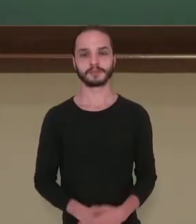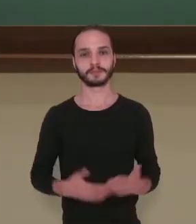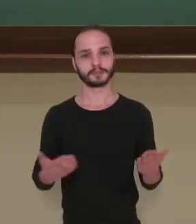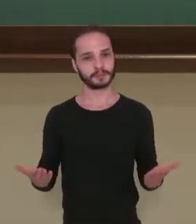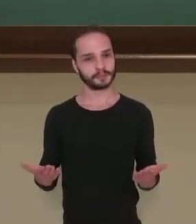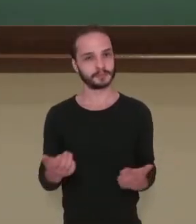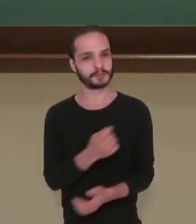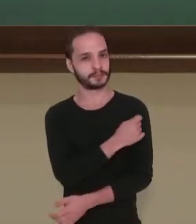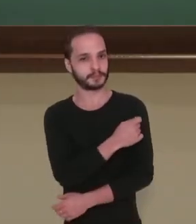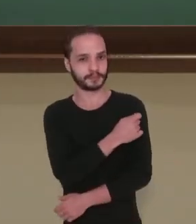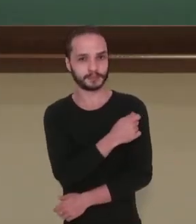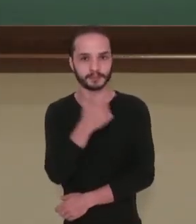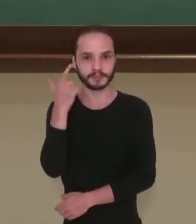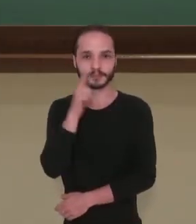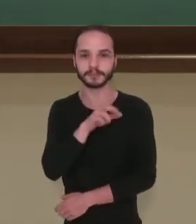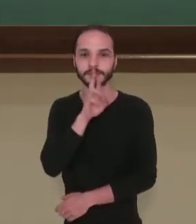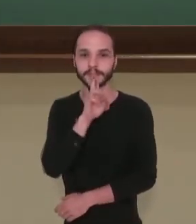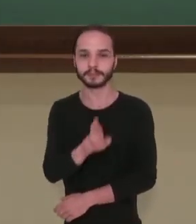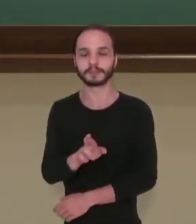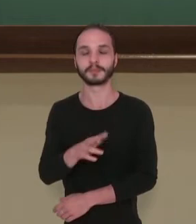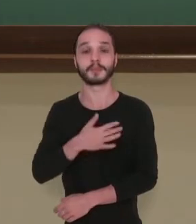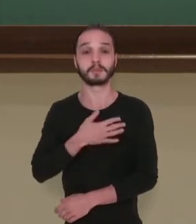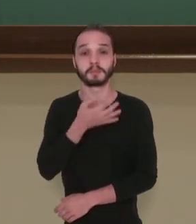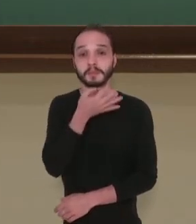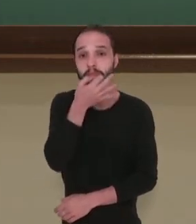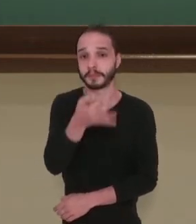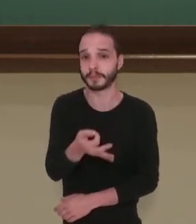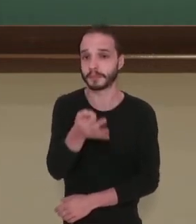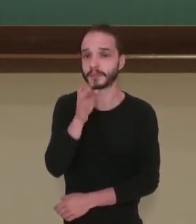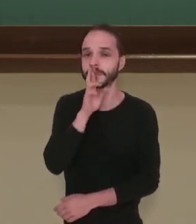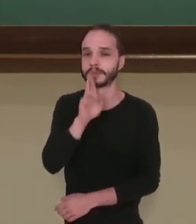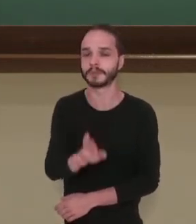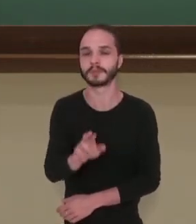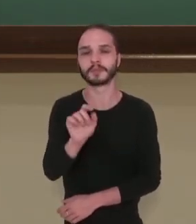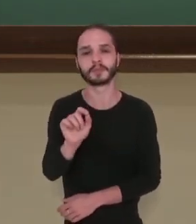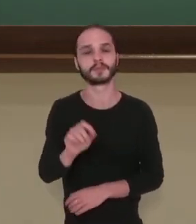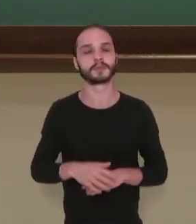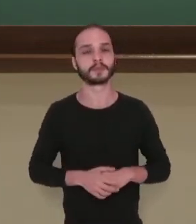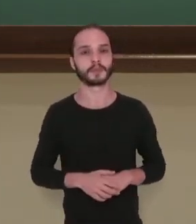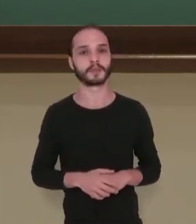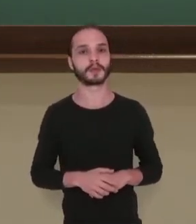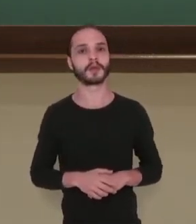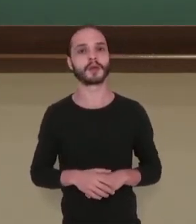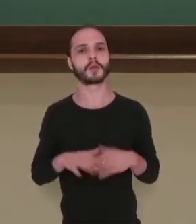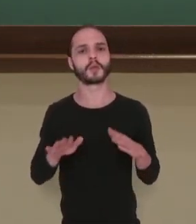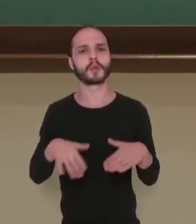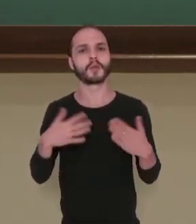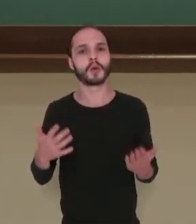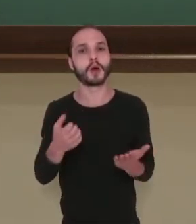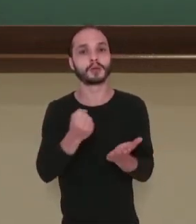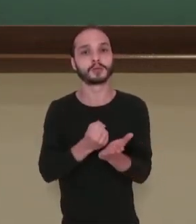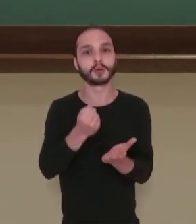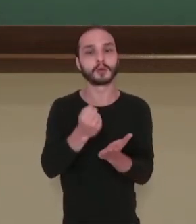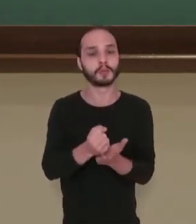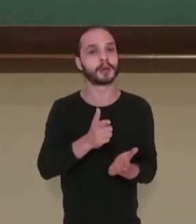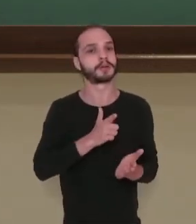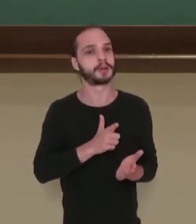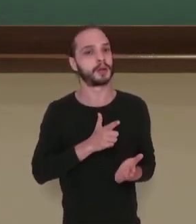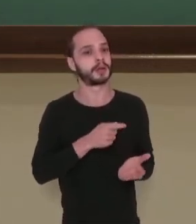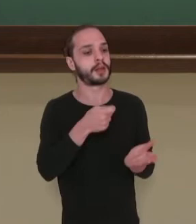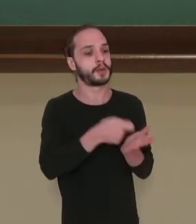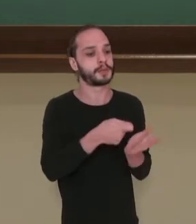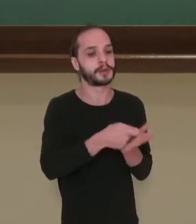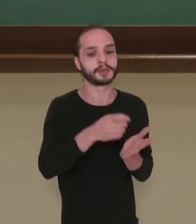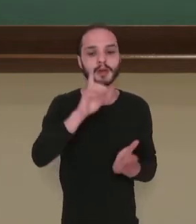Então, alunos, conseguiram responder? A minha sugestão aqui de resposta para a minha pergunta: qual é o documento que prevê os direitos, deveres e proibições